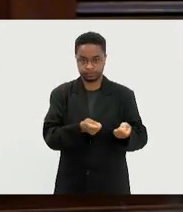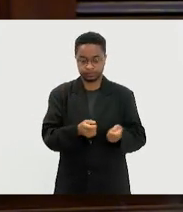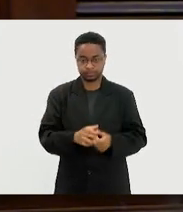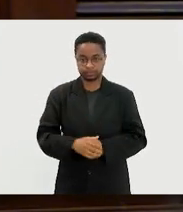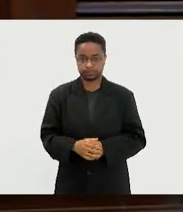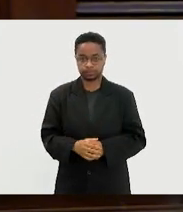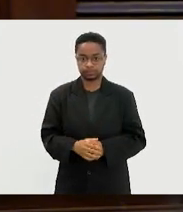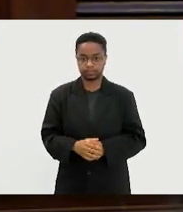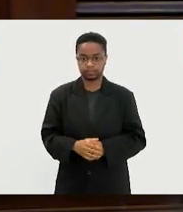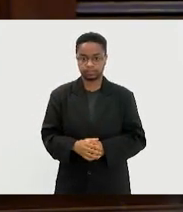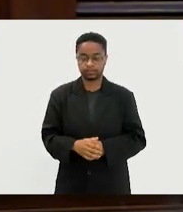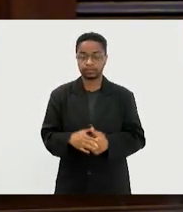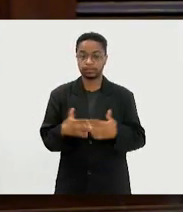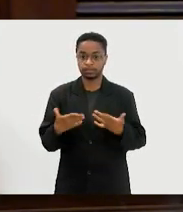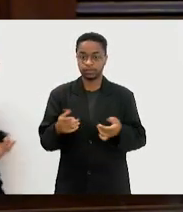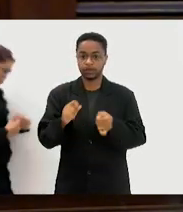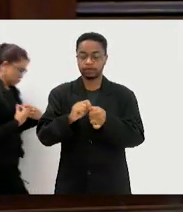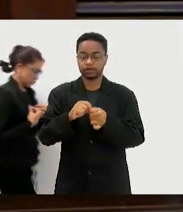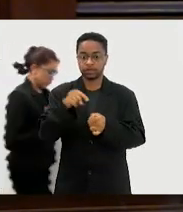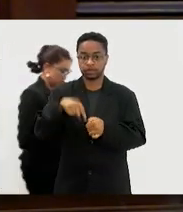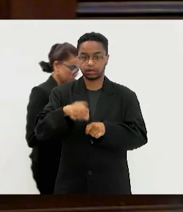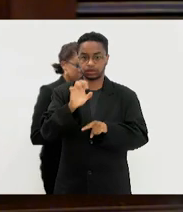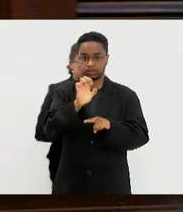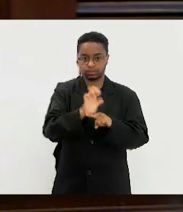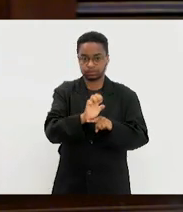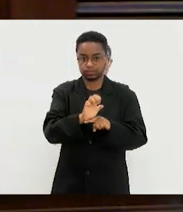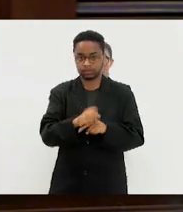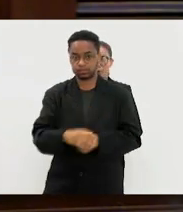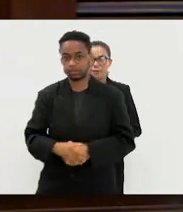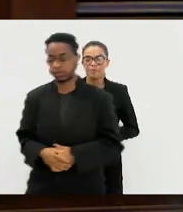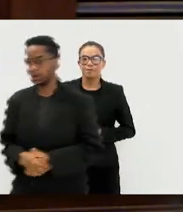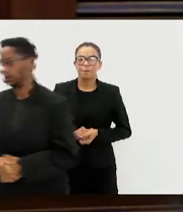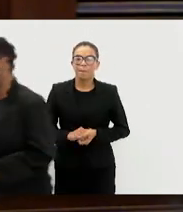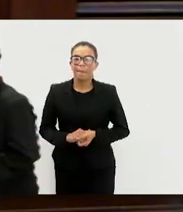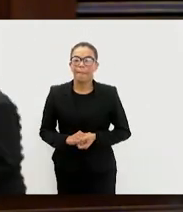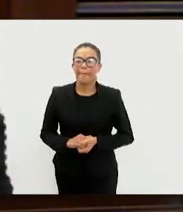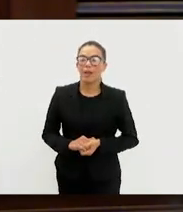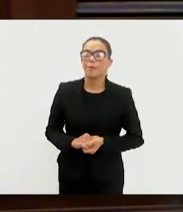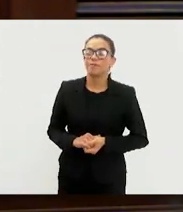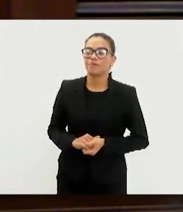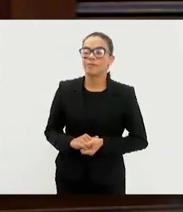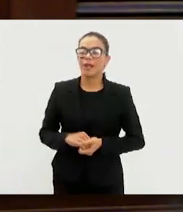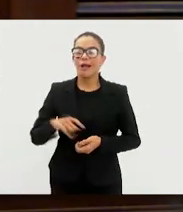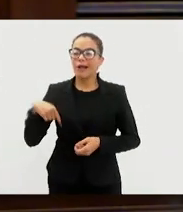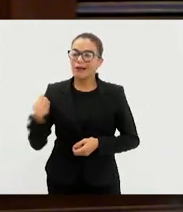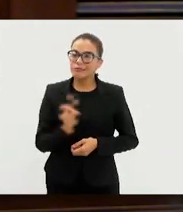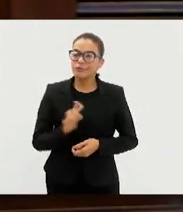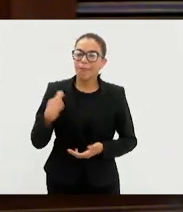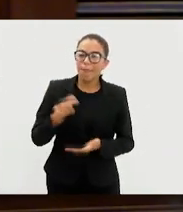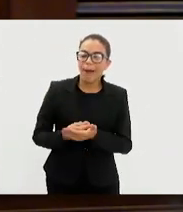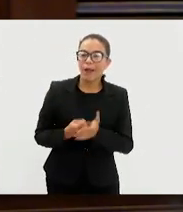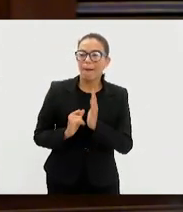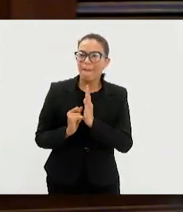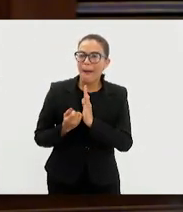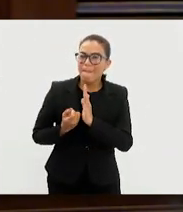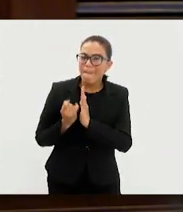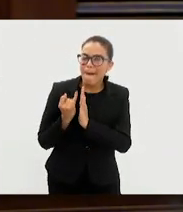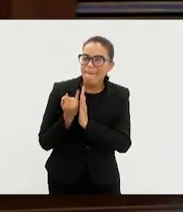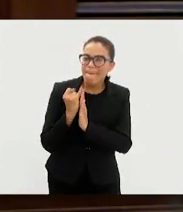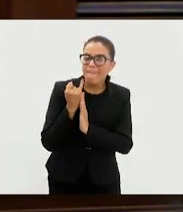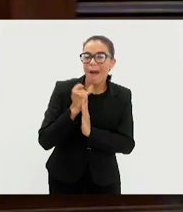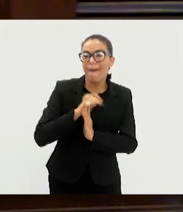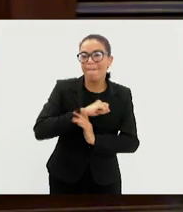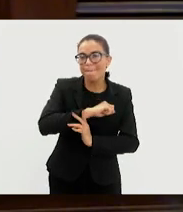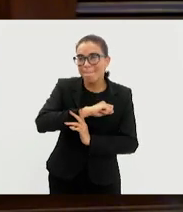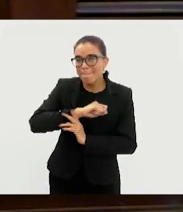Isso está fazendo o Estado quebrar. A gente paga de juro mais do que o